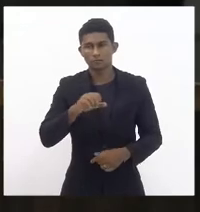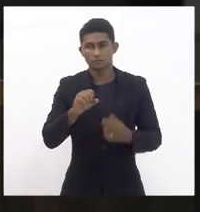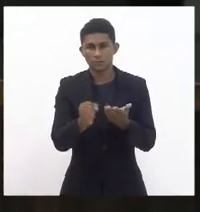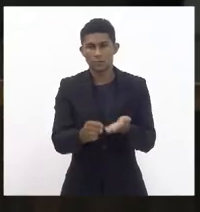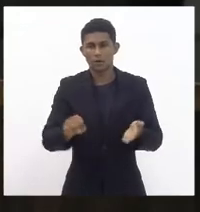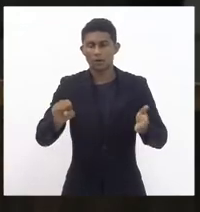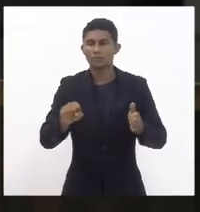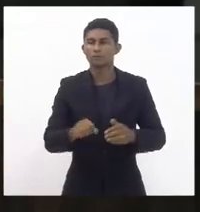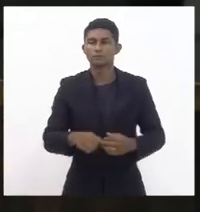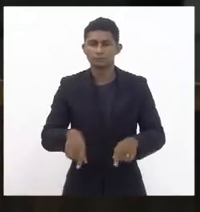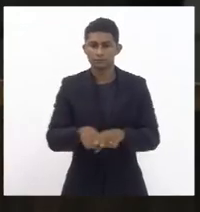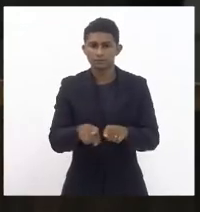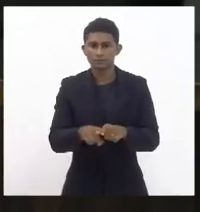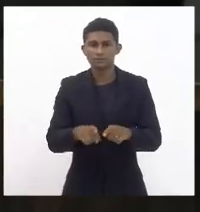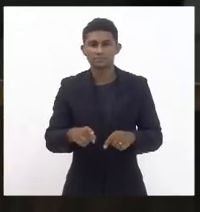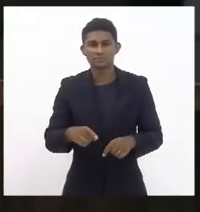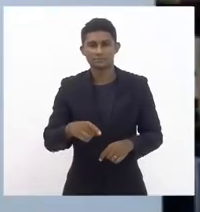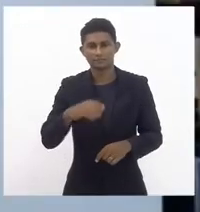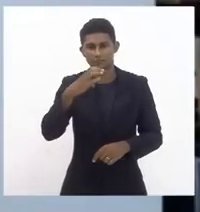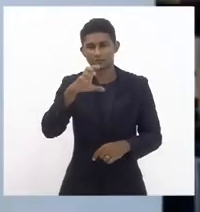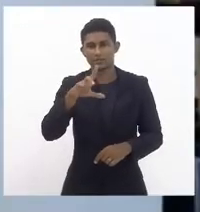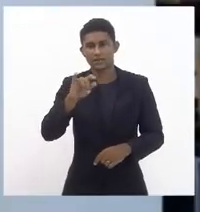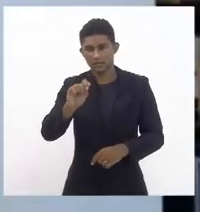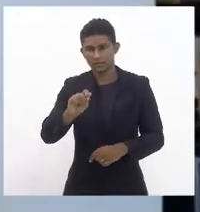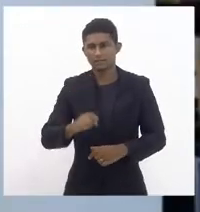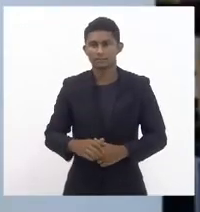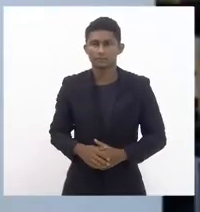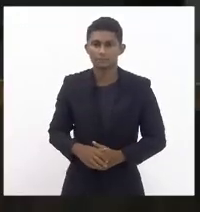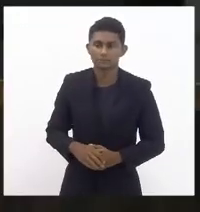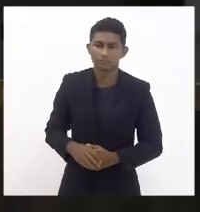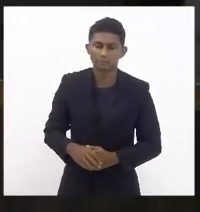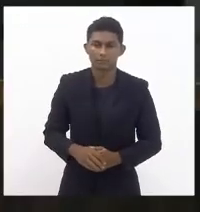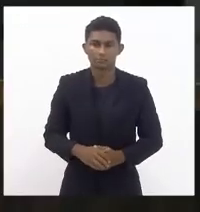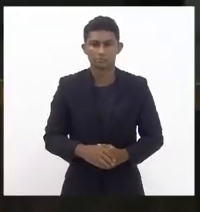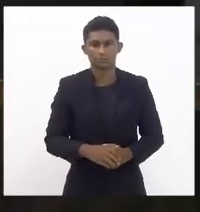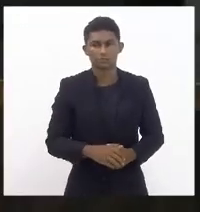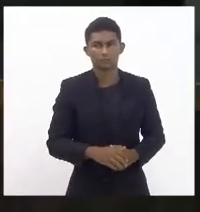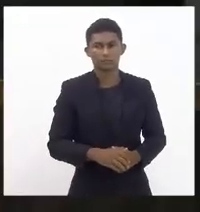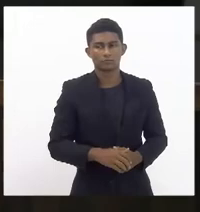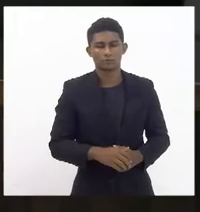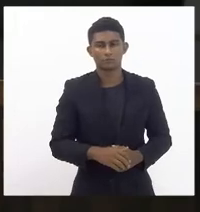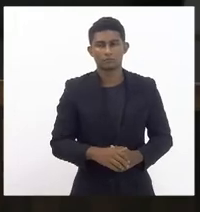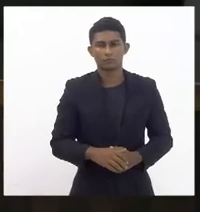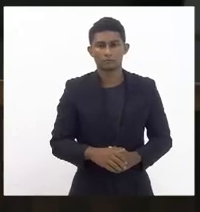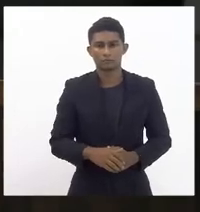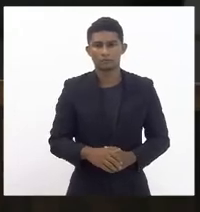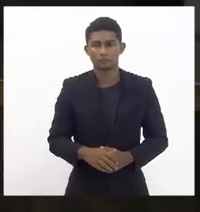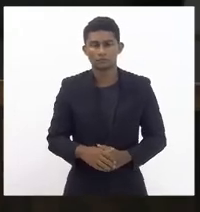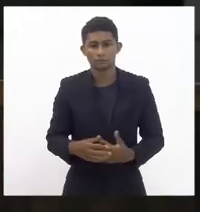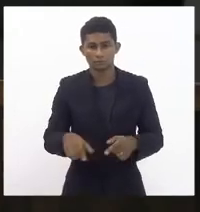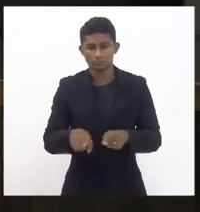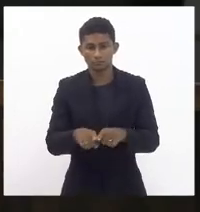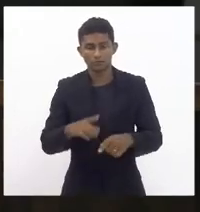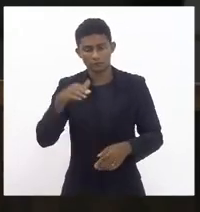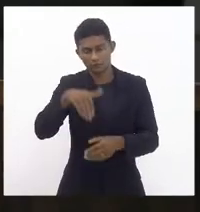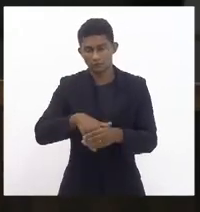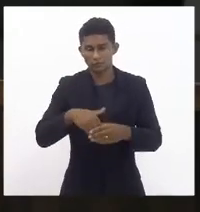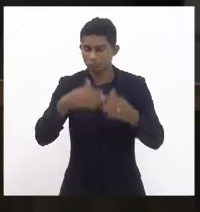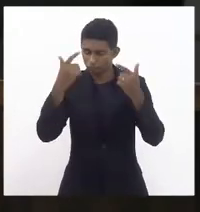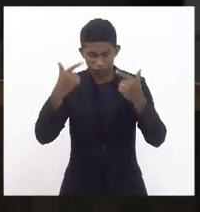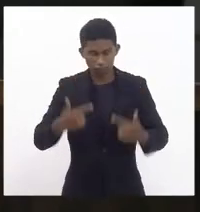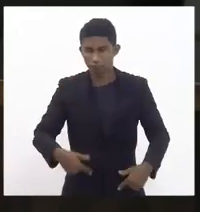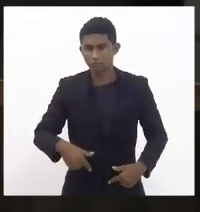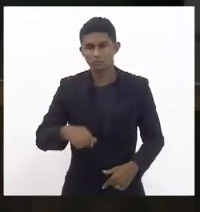isso que eu entendi OK abstenção Deputado Chico Machado